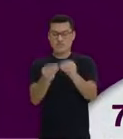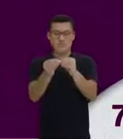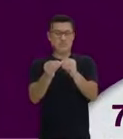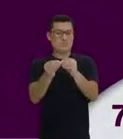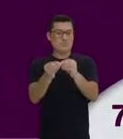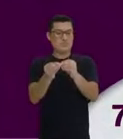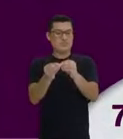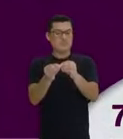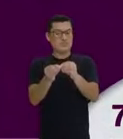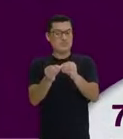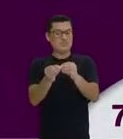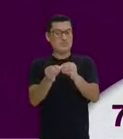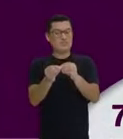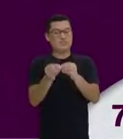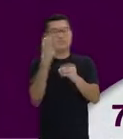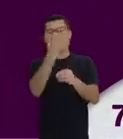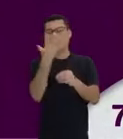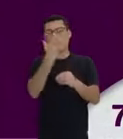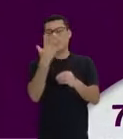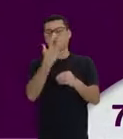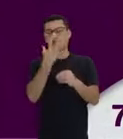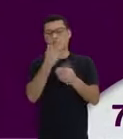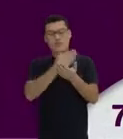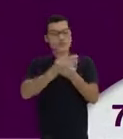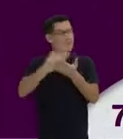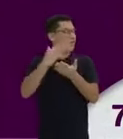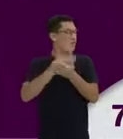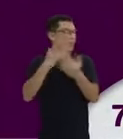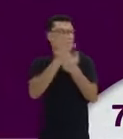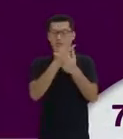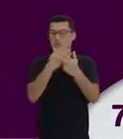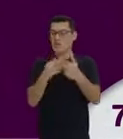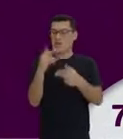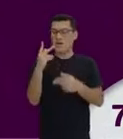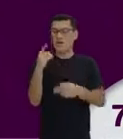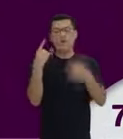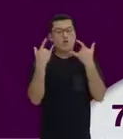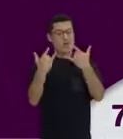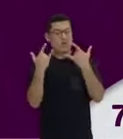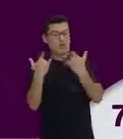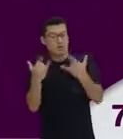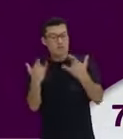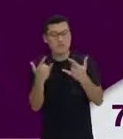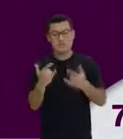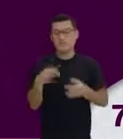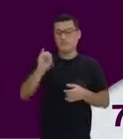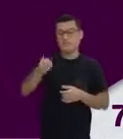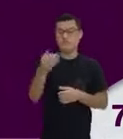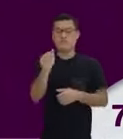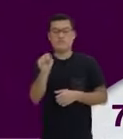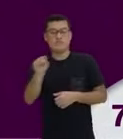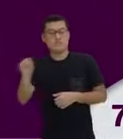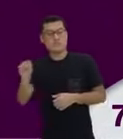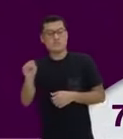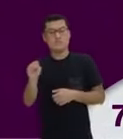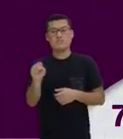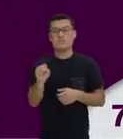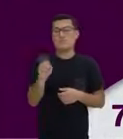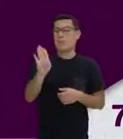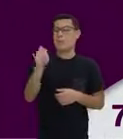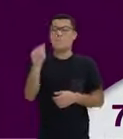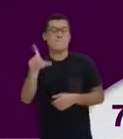de gêneros que formas musicais né então rock o disco Jazz Chanson